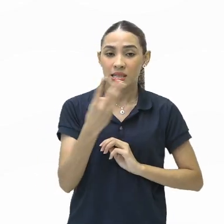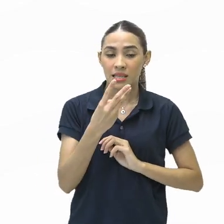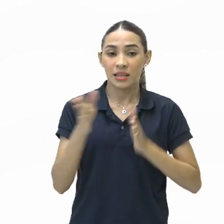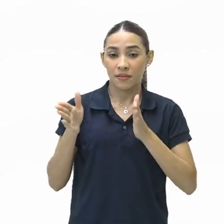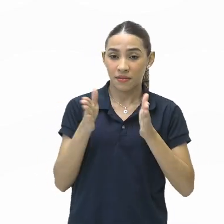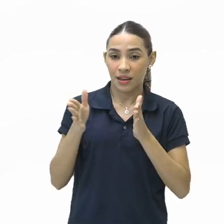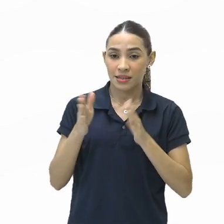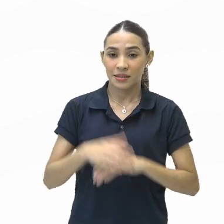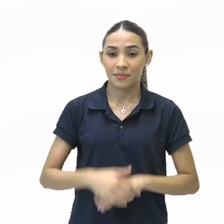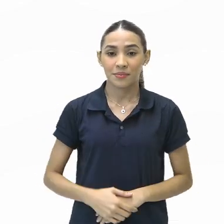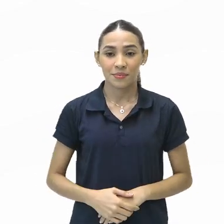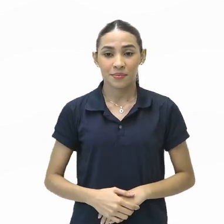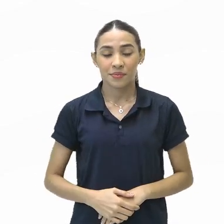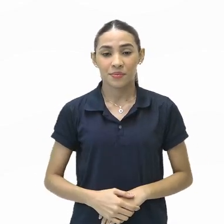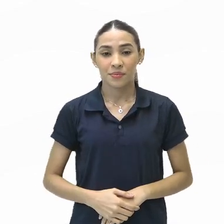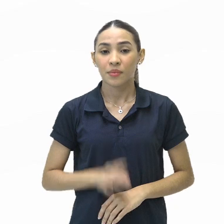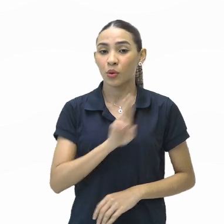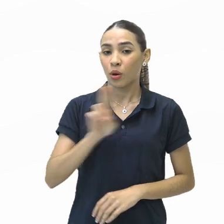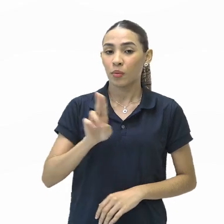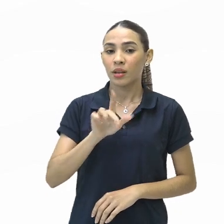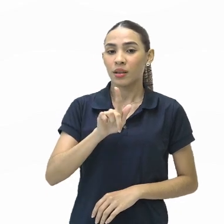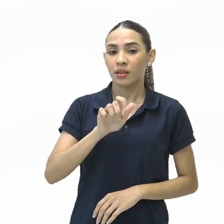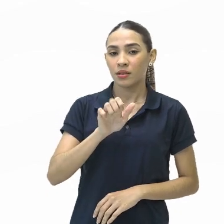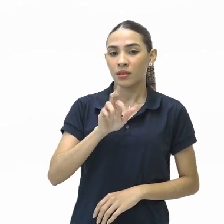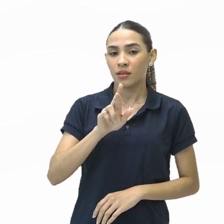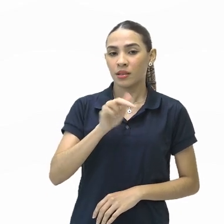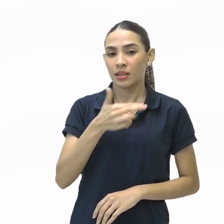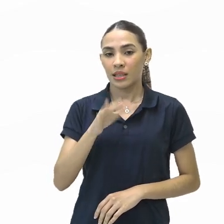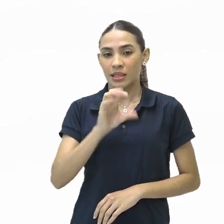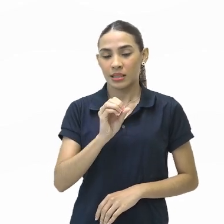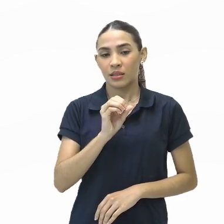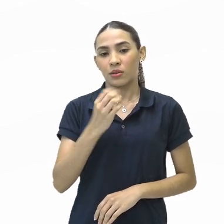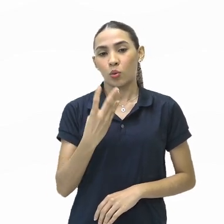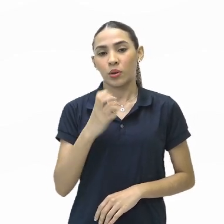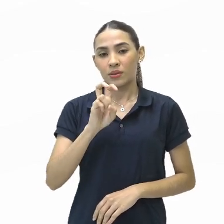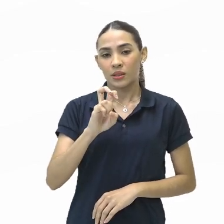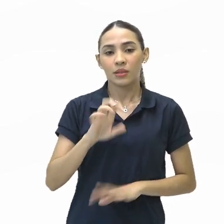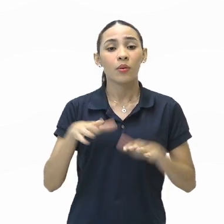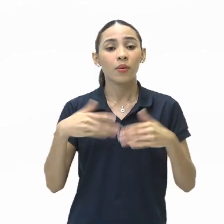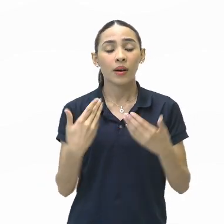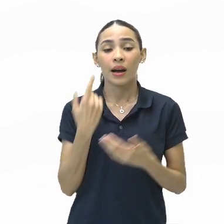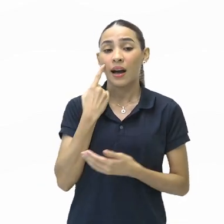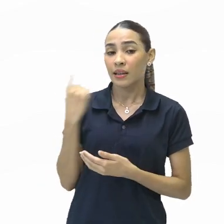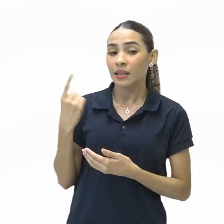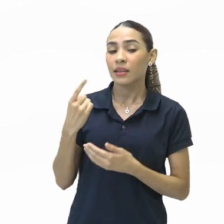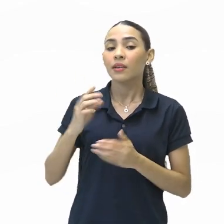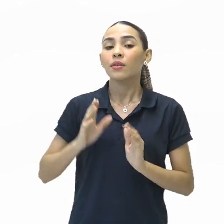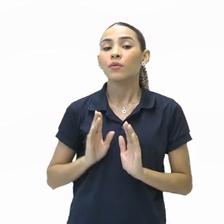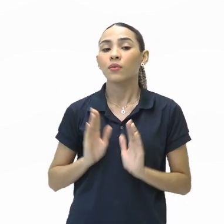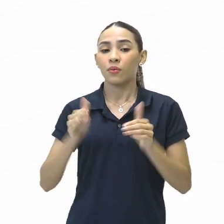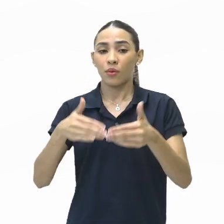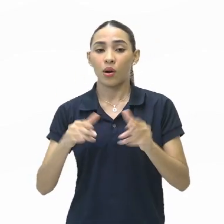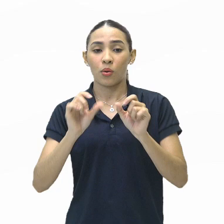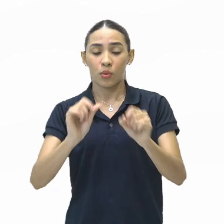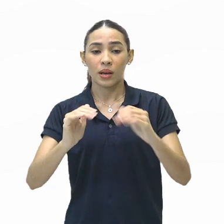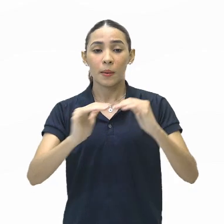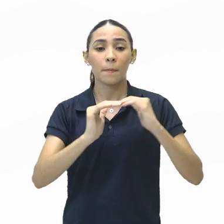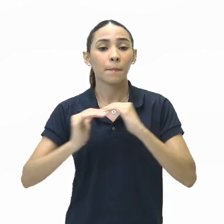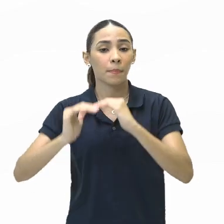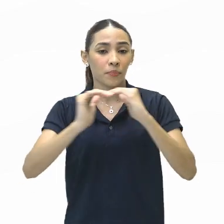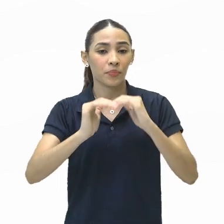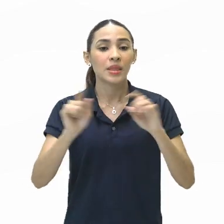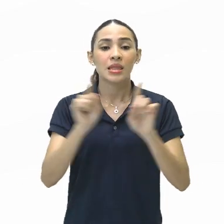terceira fase do modernismo, chamada de geração de 45. Nessa fase, agora ele já traz o quê? Equilíbrio